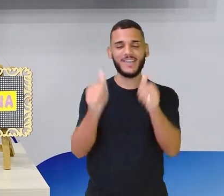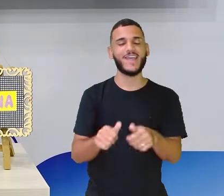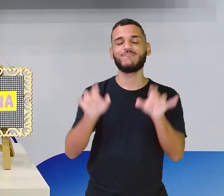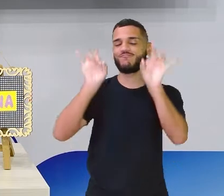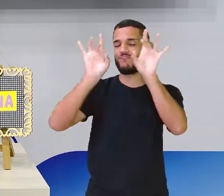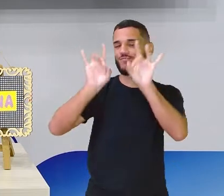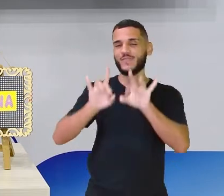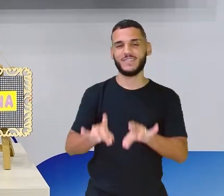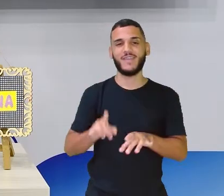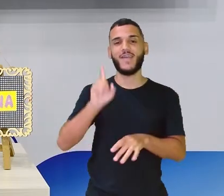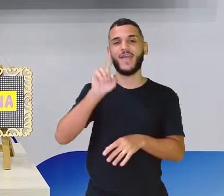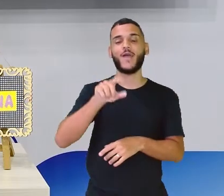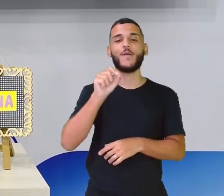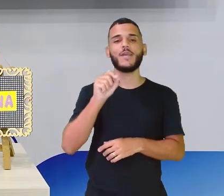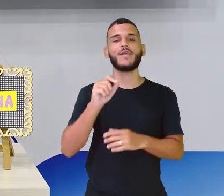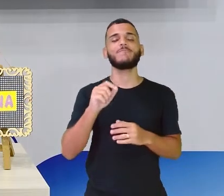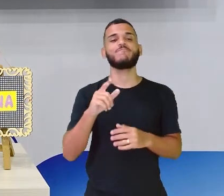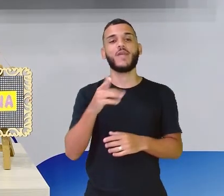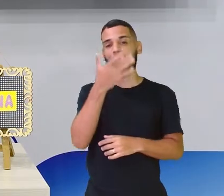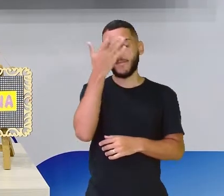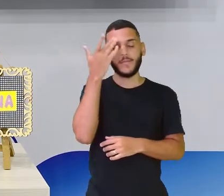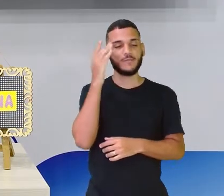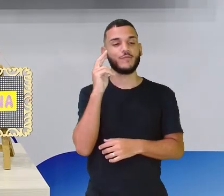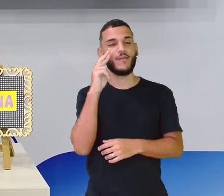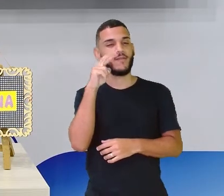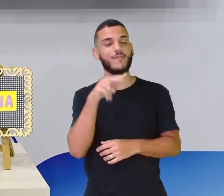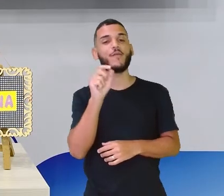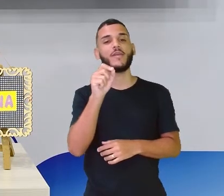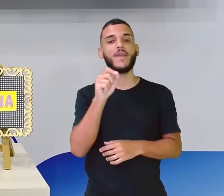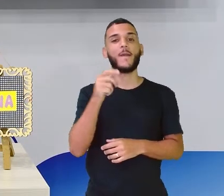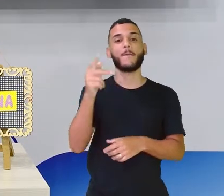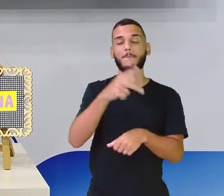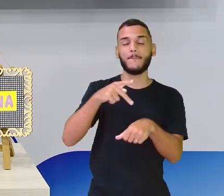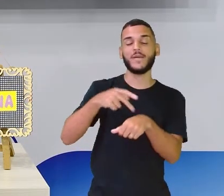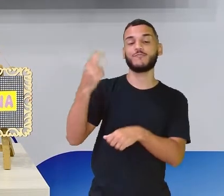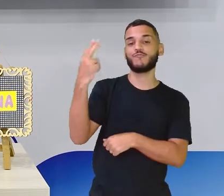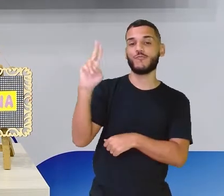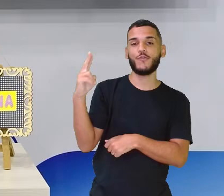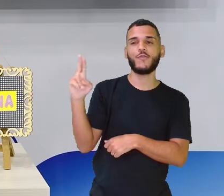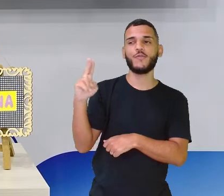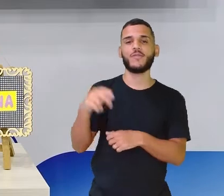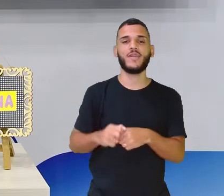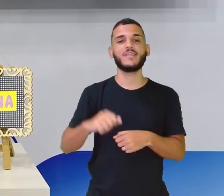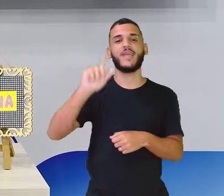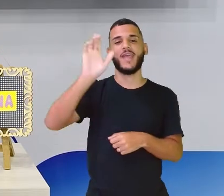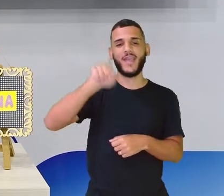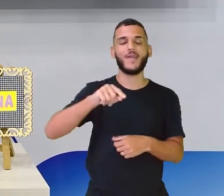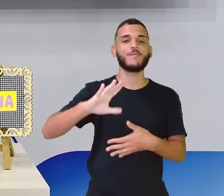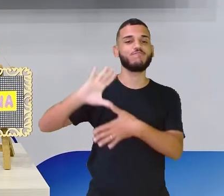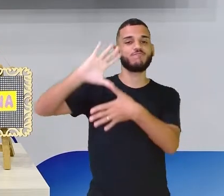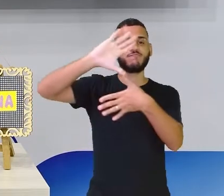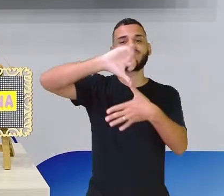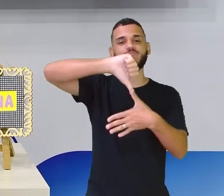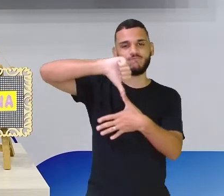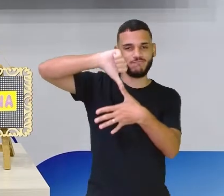especial, ó. Ela é inspirada lá no Uruguai, esse país que fica aqui, ó, no continente americano, América do